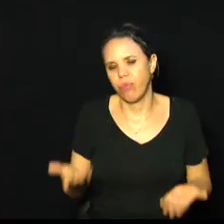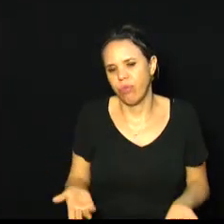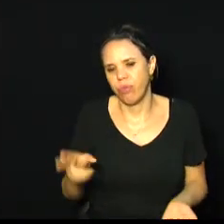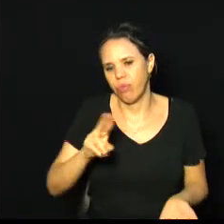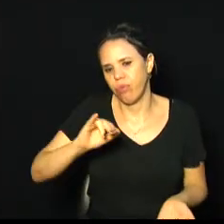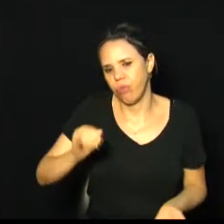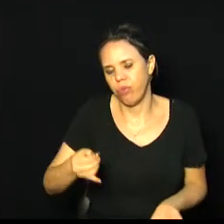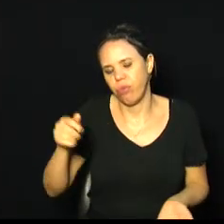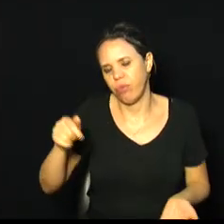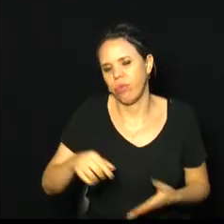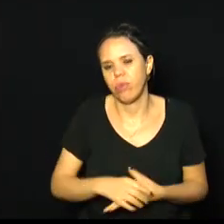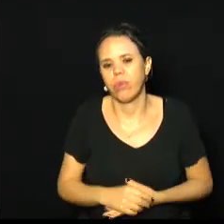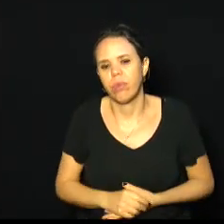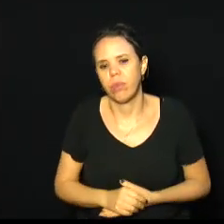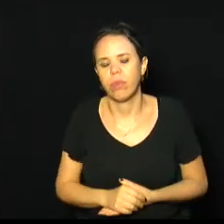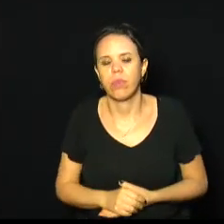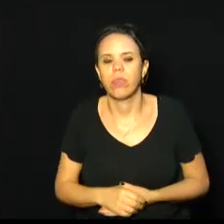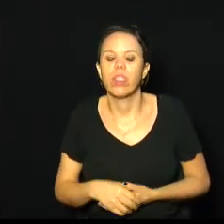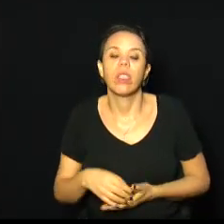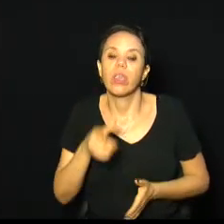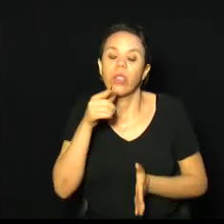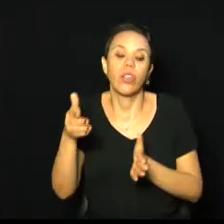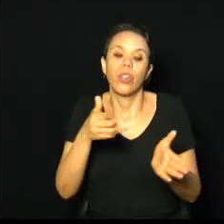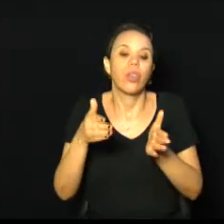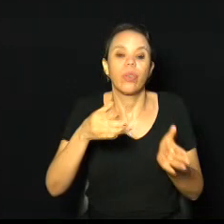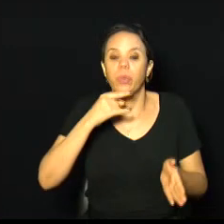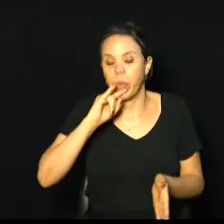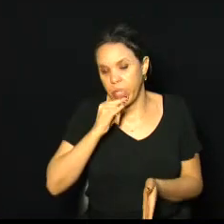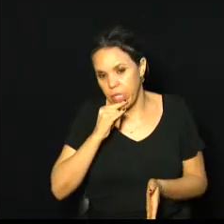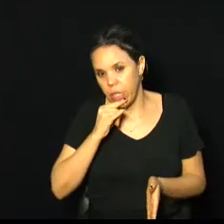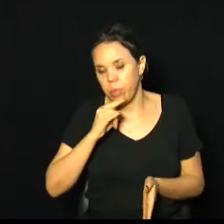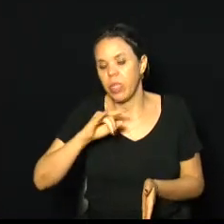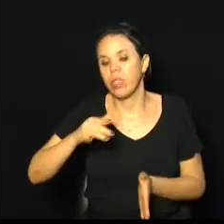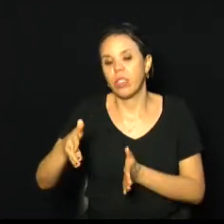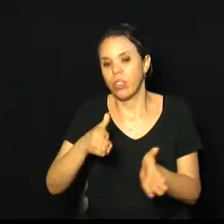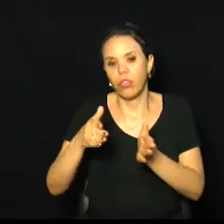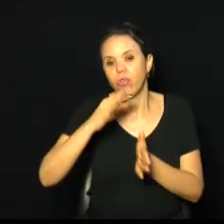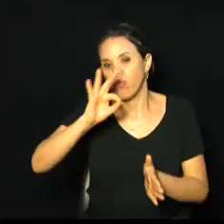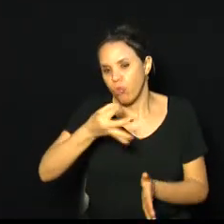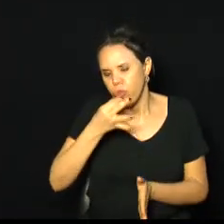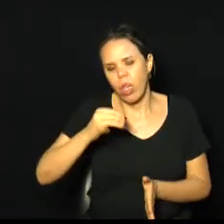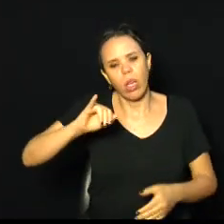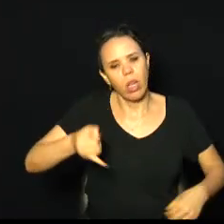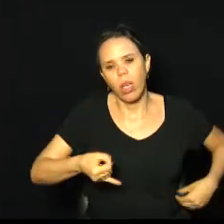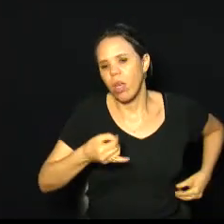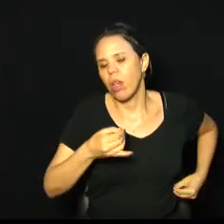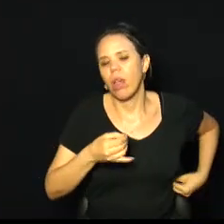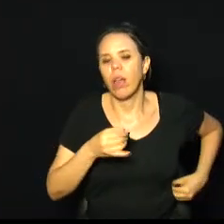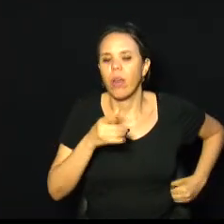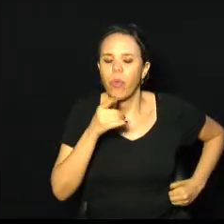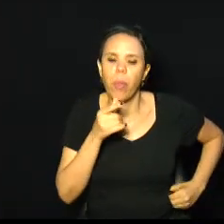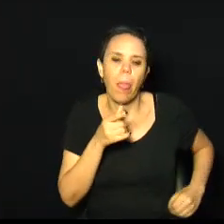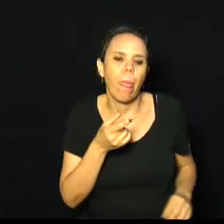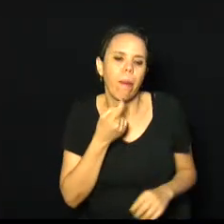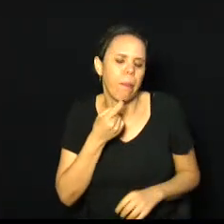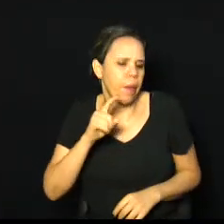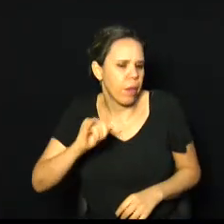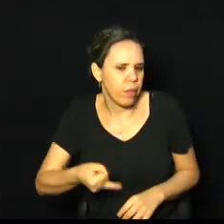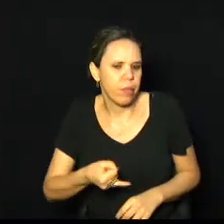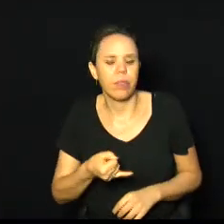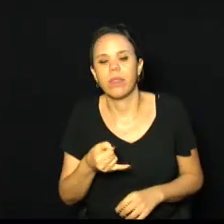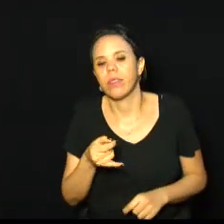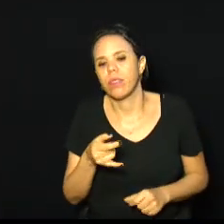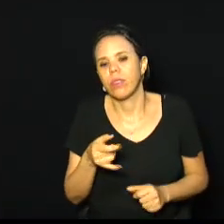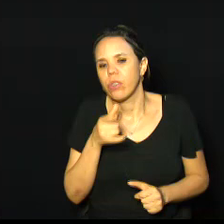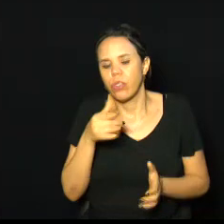usa aqui, né? O Piracicaba e o Jundiaí. Aí você, mas a gente não capta, Campinas não capta água